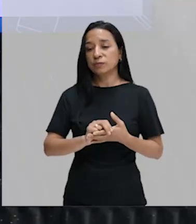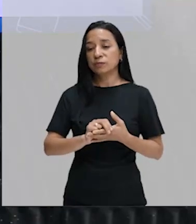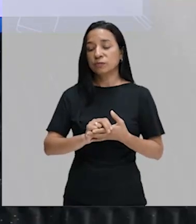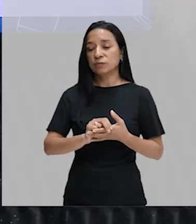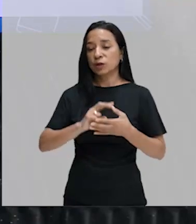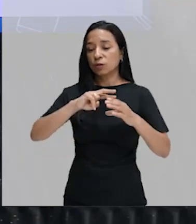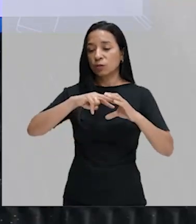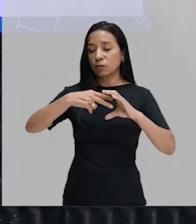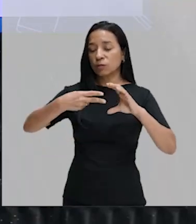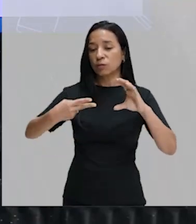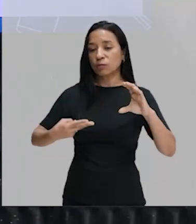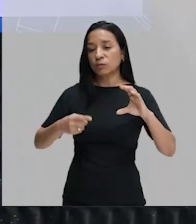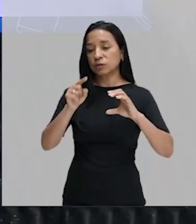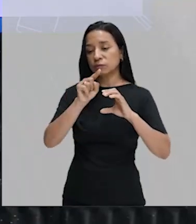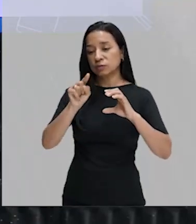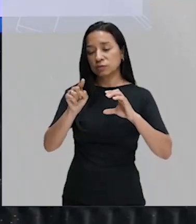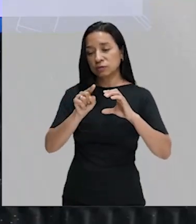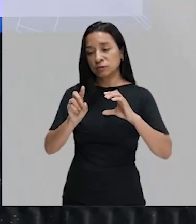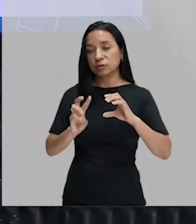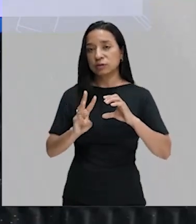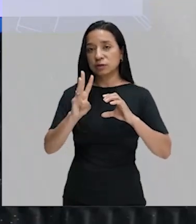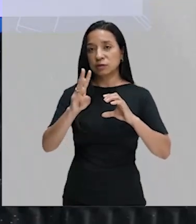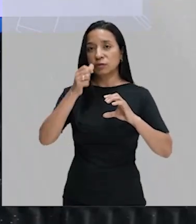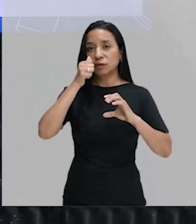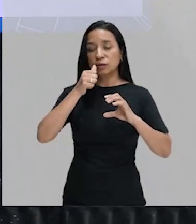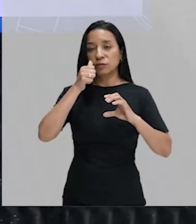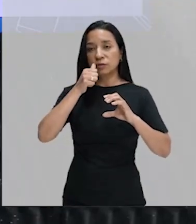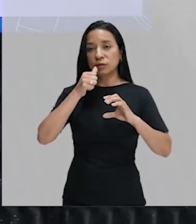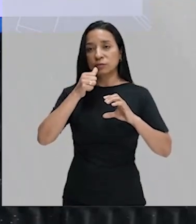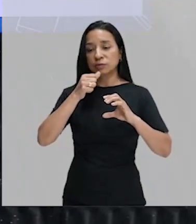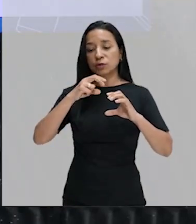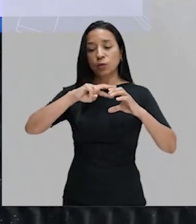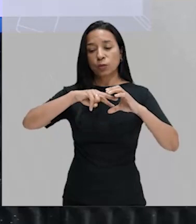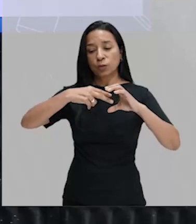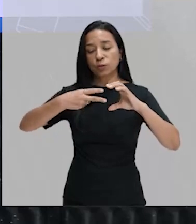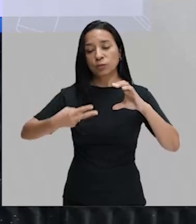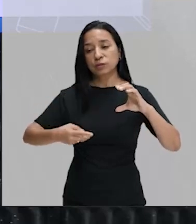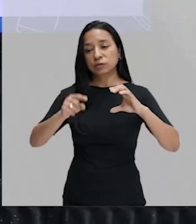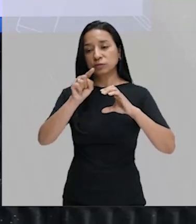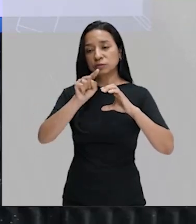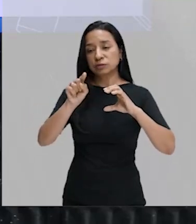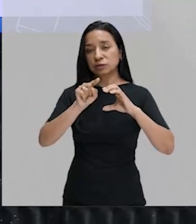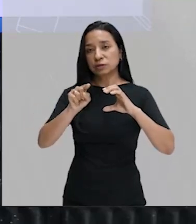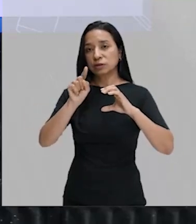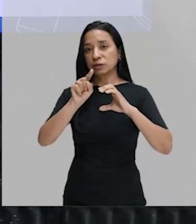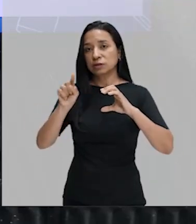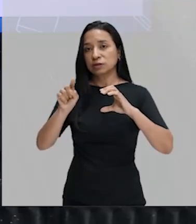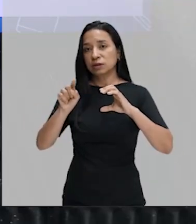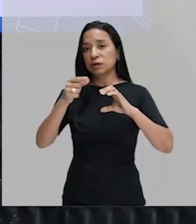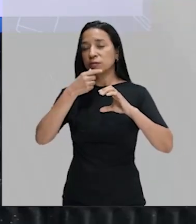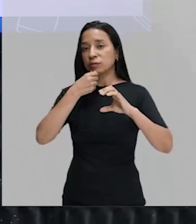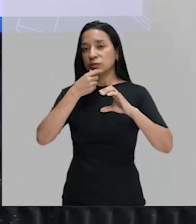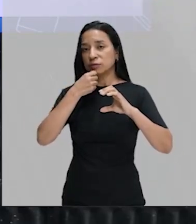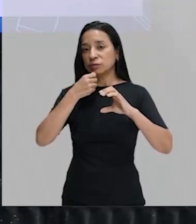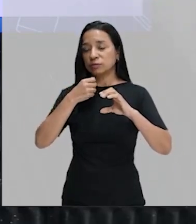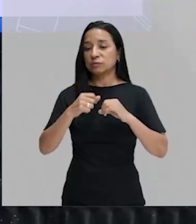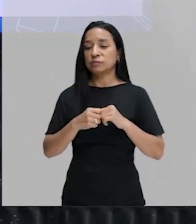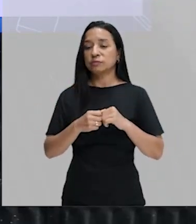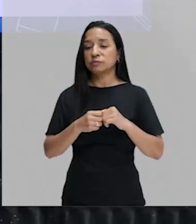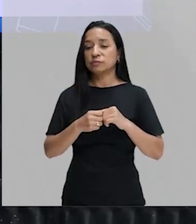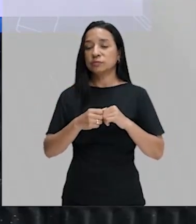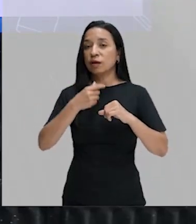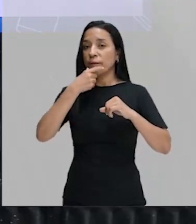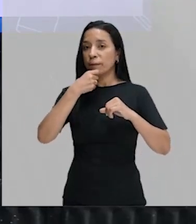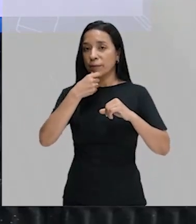cromossomo ZW para fêmeas e cromossomo ZZ para machos. Machos,